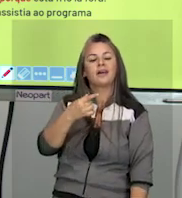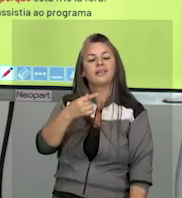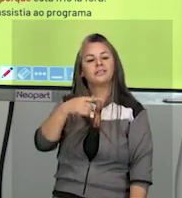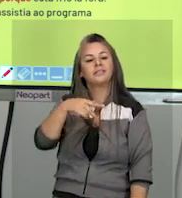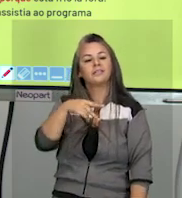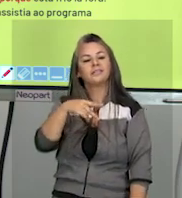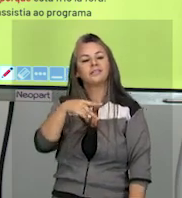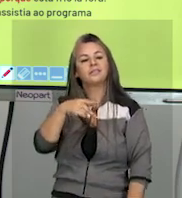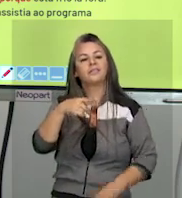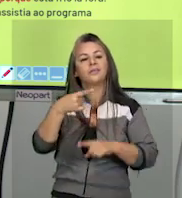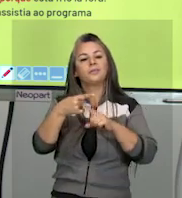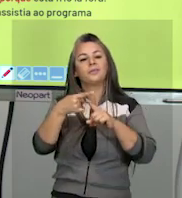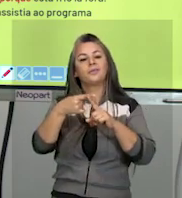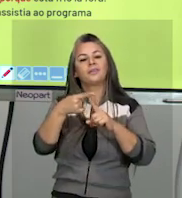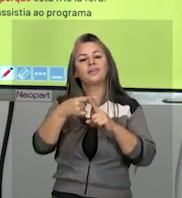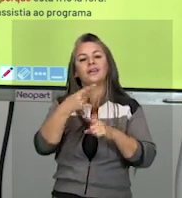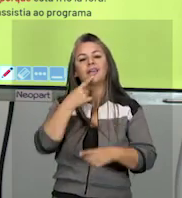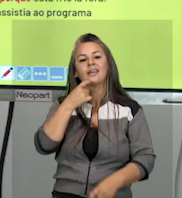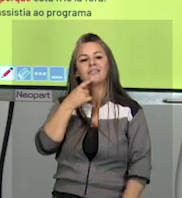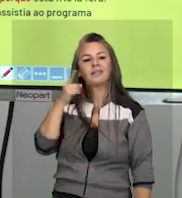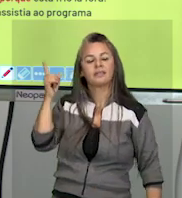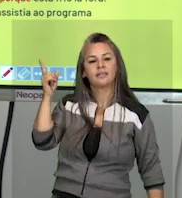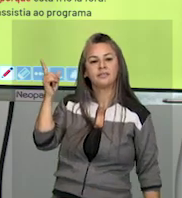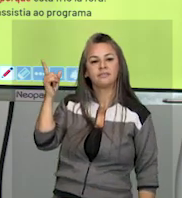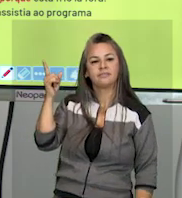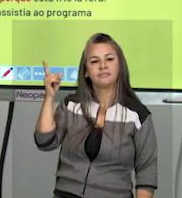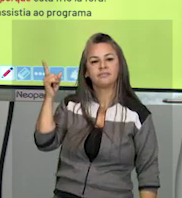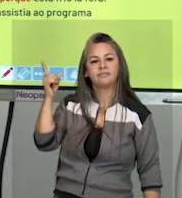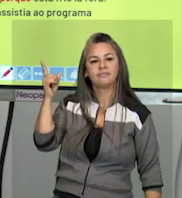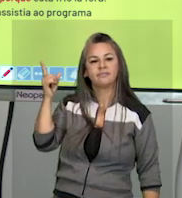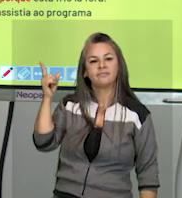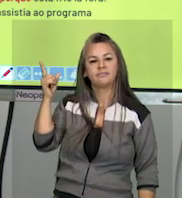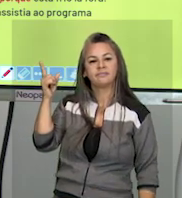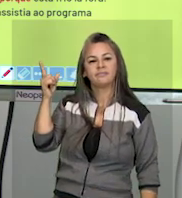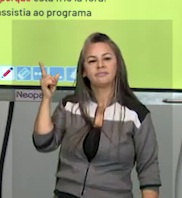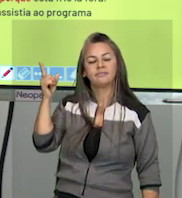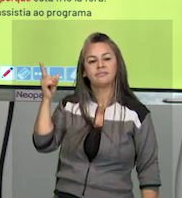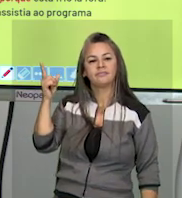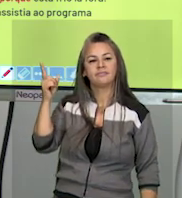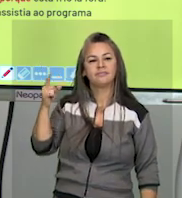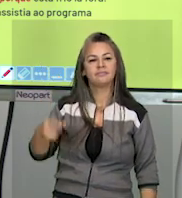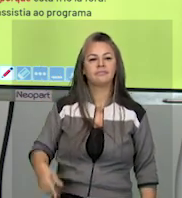fora está frio, então eu vou te explicando. Põe um agasalho, certo? Explicativa.